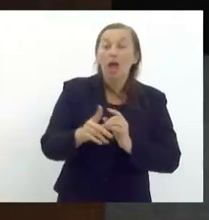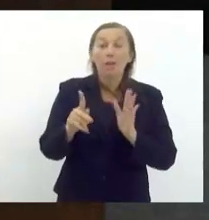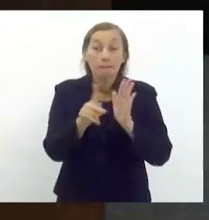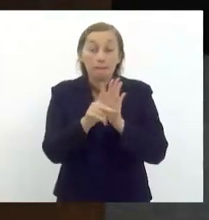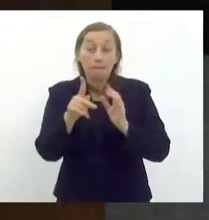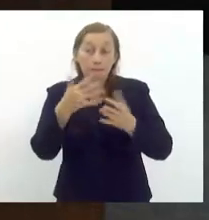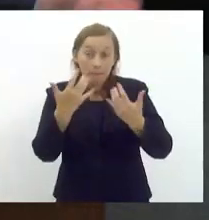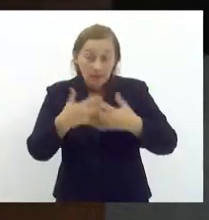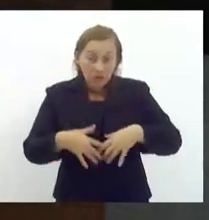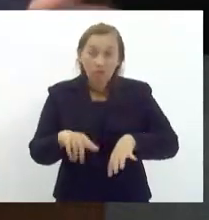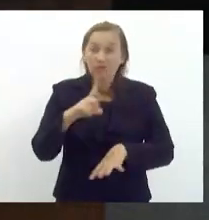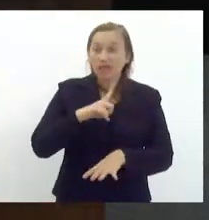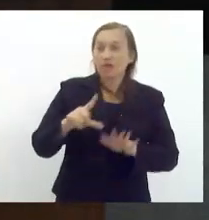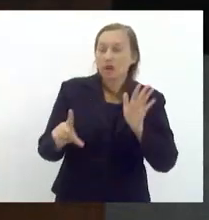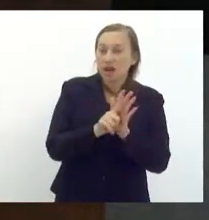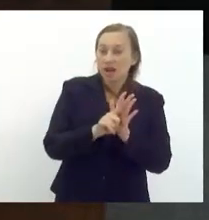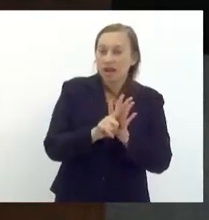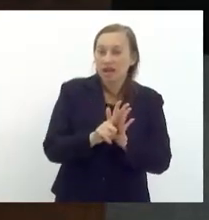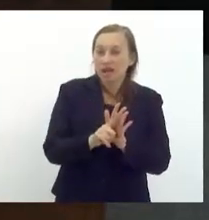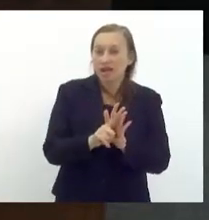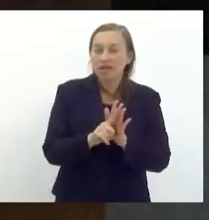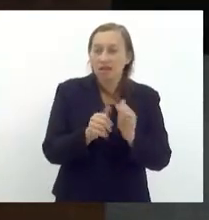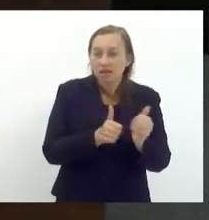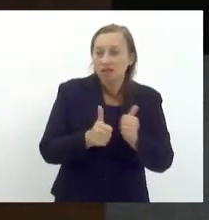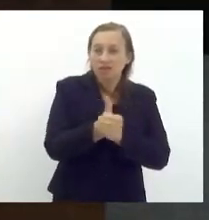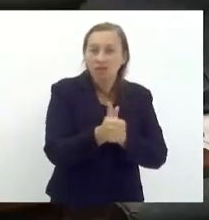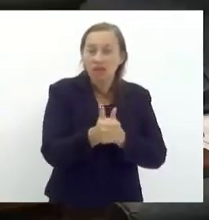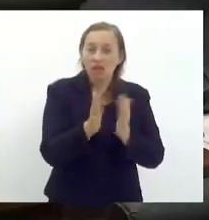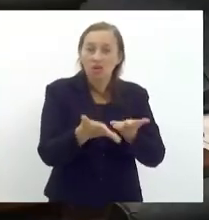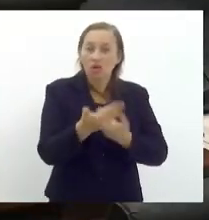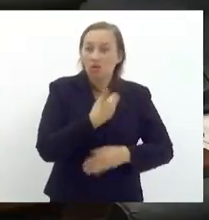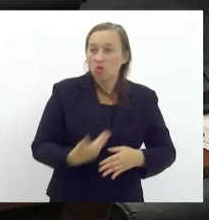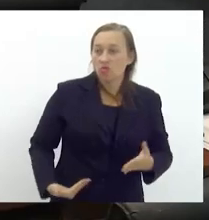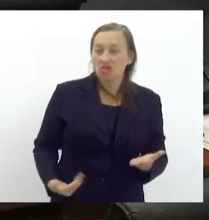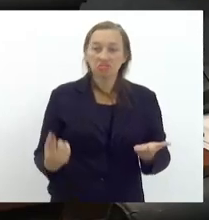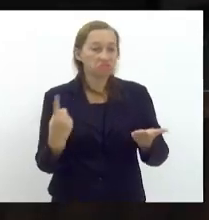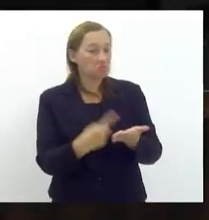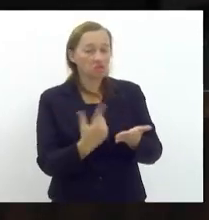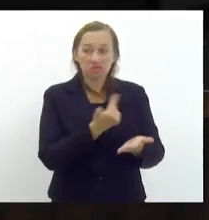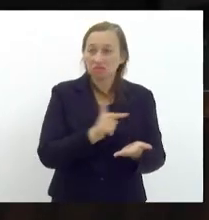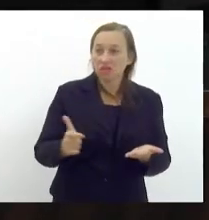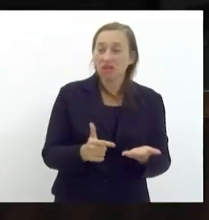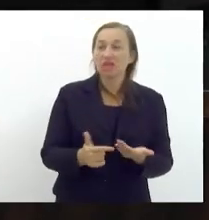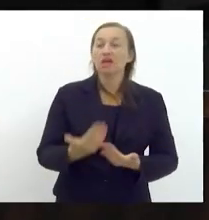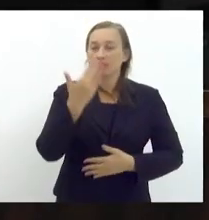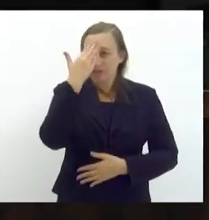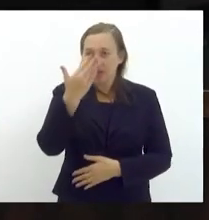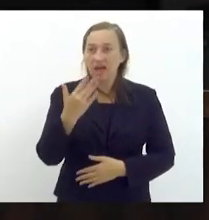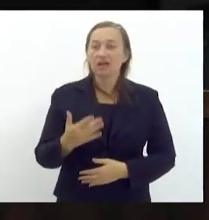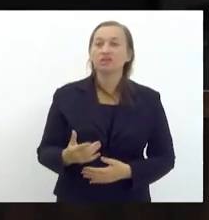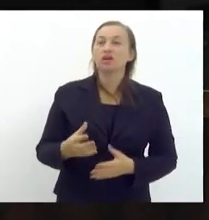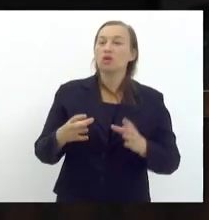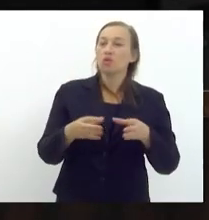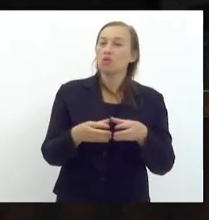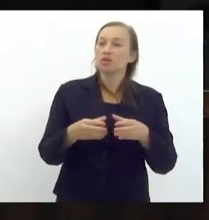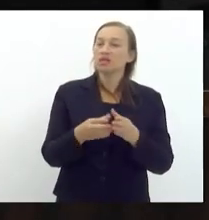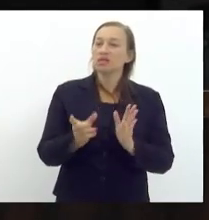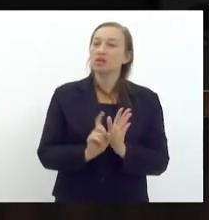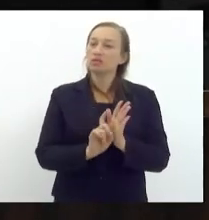lei saímos na frente Infelizmente o governo tá tendo compromisso muito obrigado Deputado Igor para emitir parecer pela condição tributação